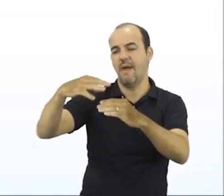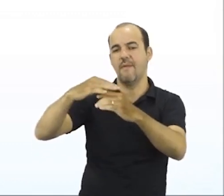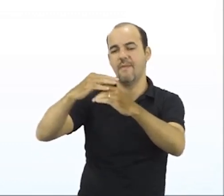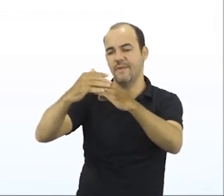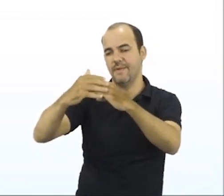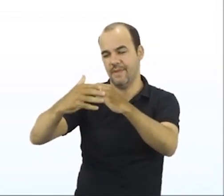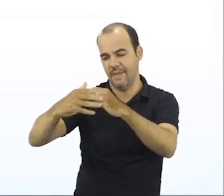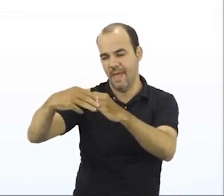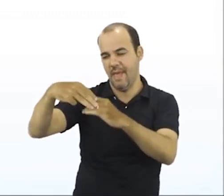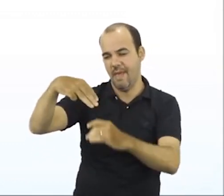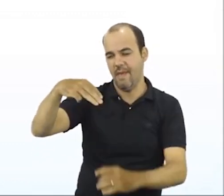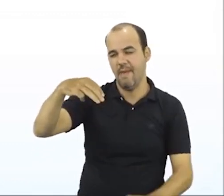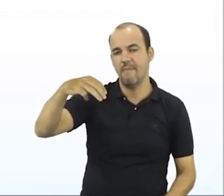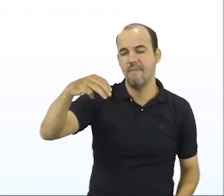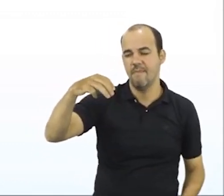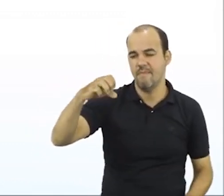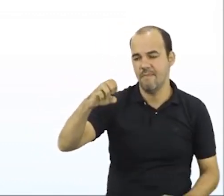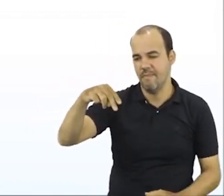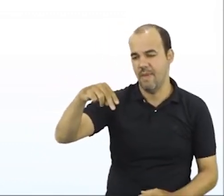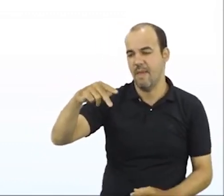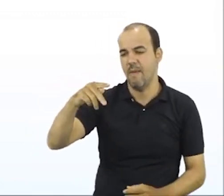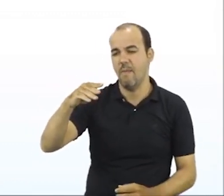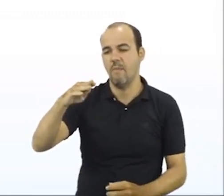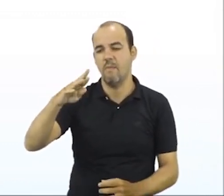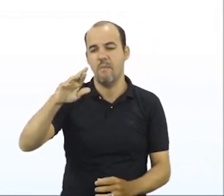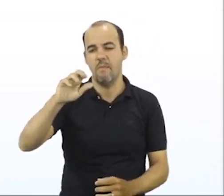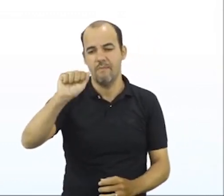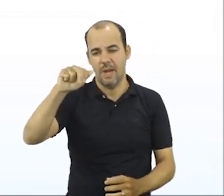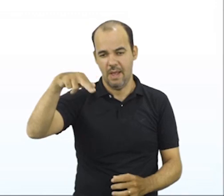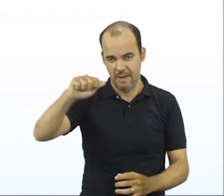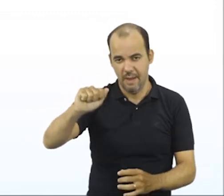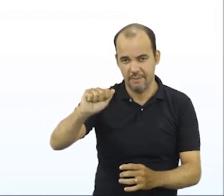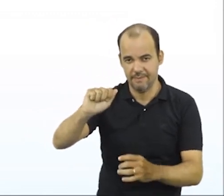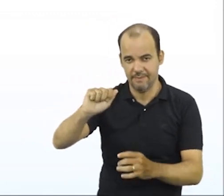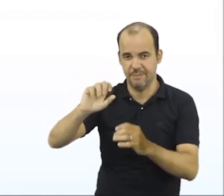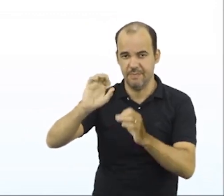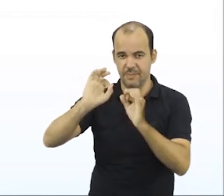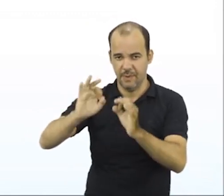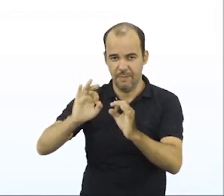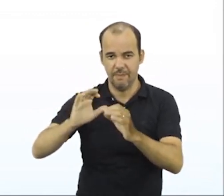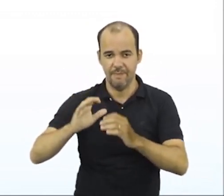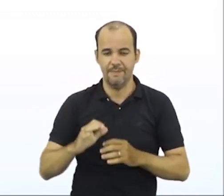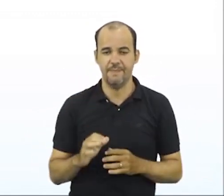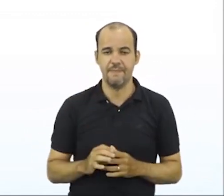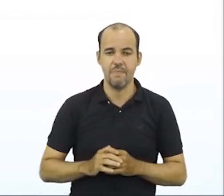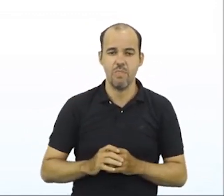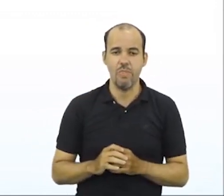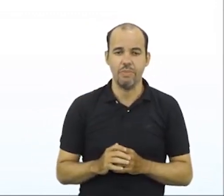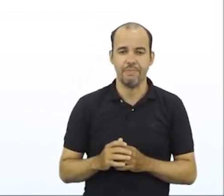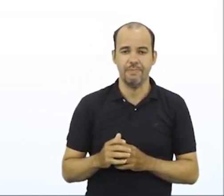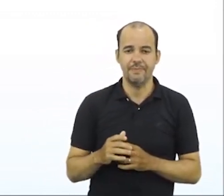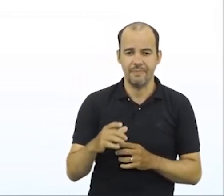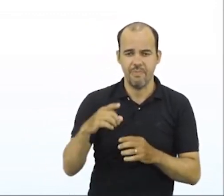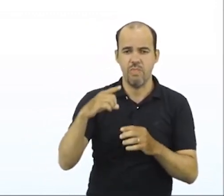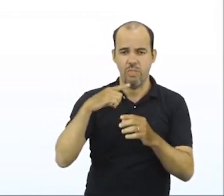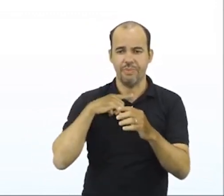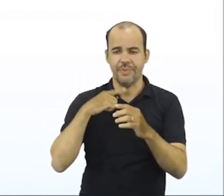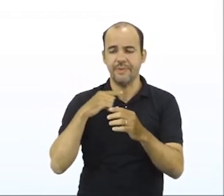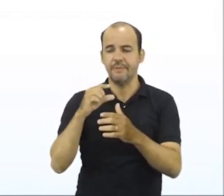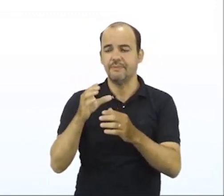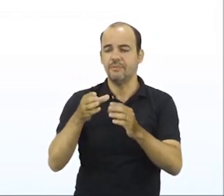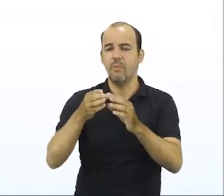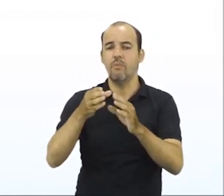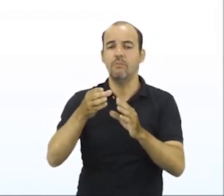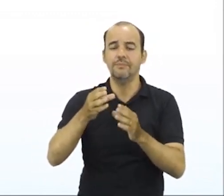isso em algum lugar, dizendo que essa composição respeita um modelo. O modelo dessa composição é